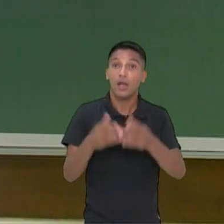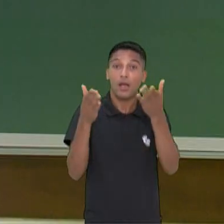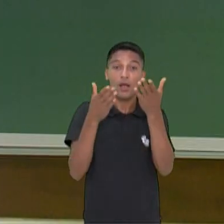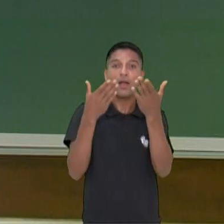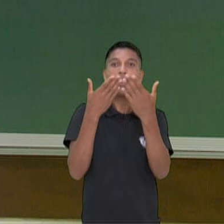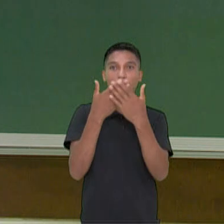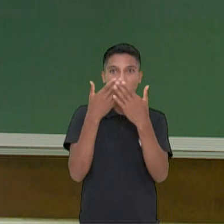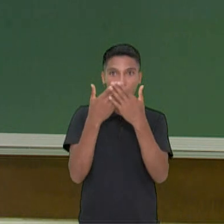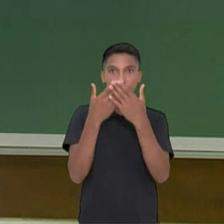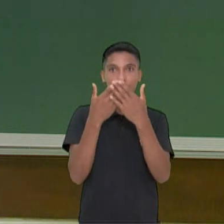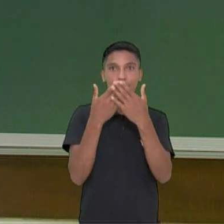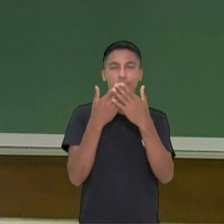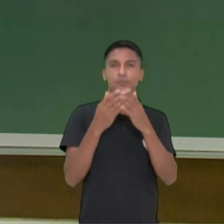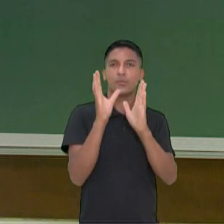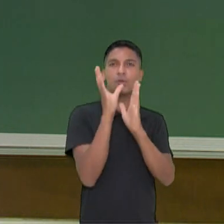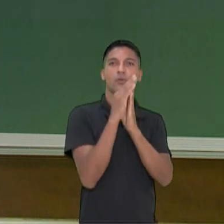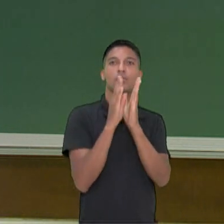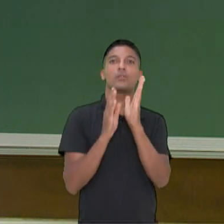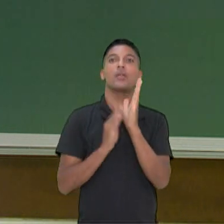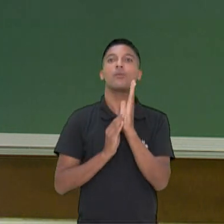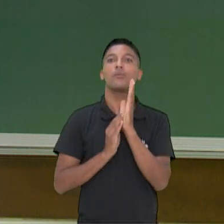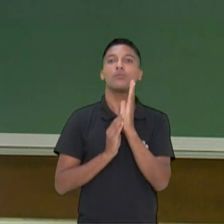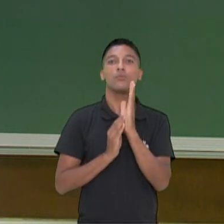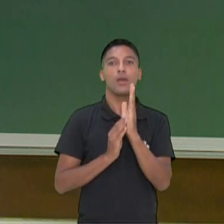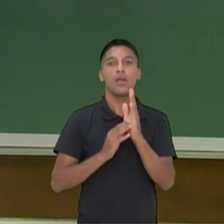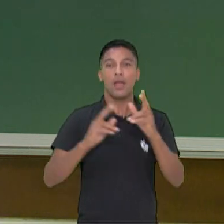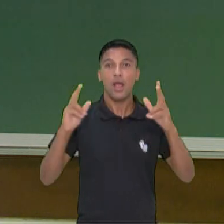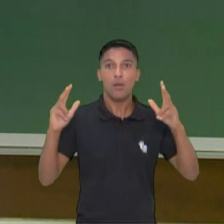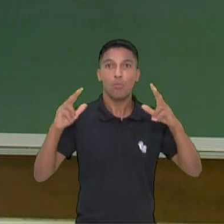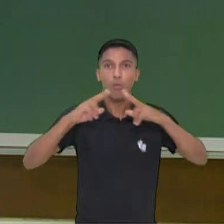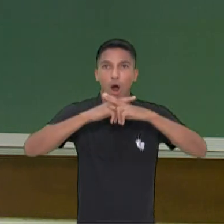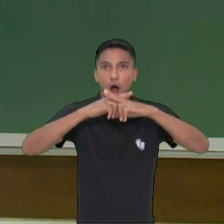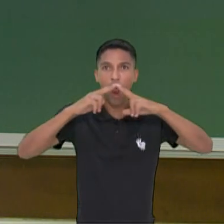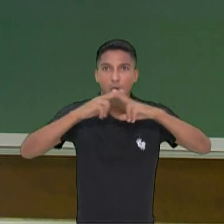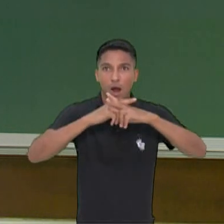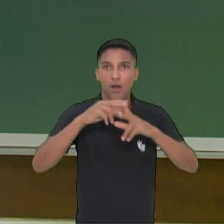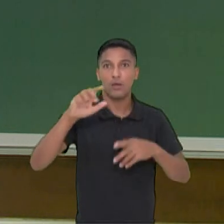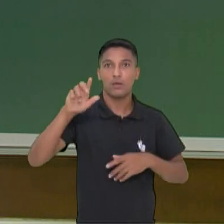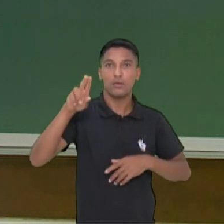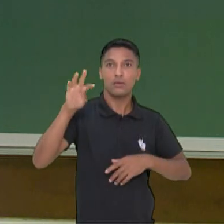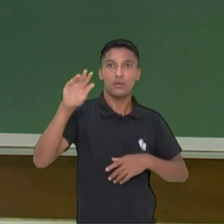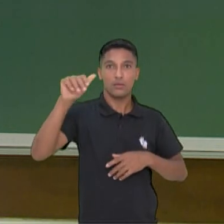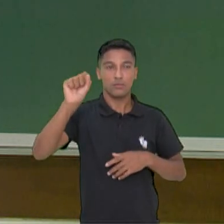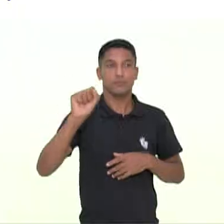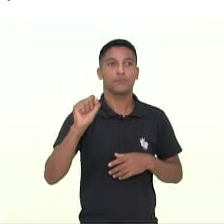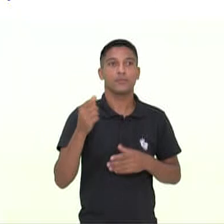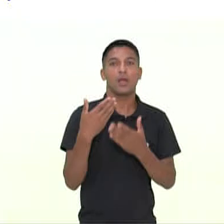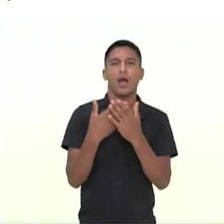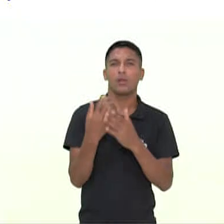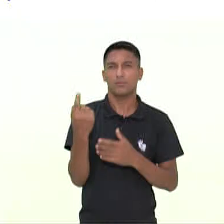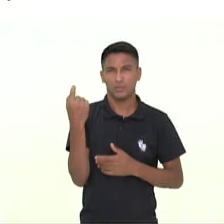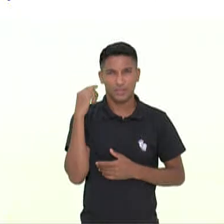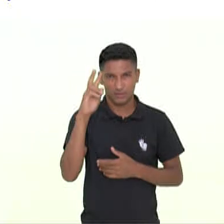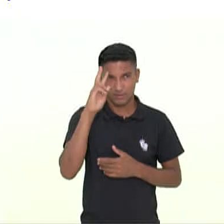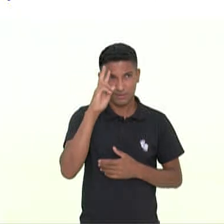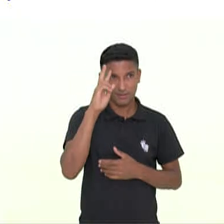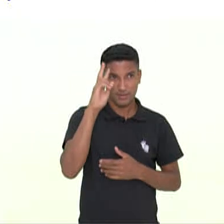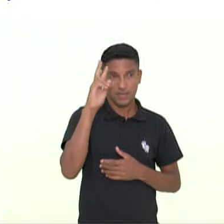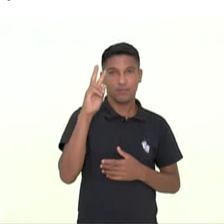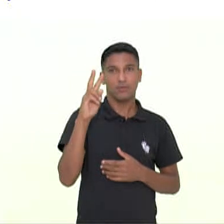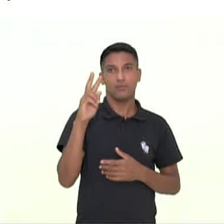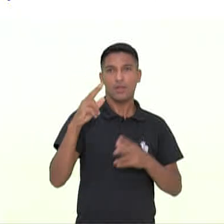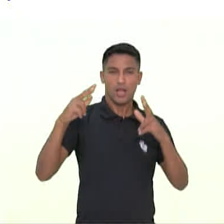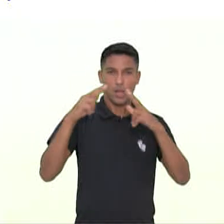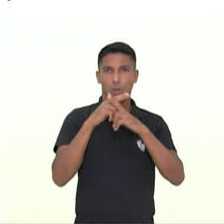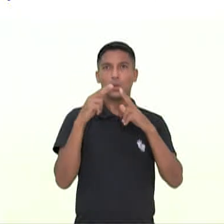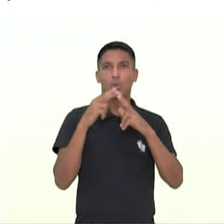continuando o nosso conteúdo de lutas então para aula passada a gente viu uma luta bem